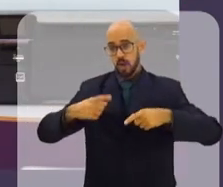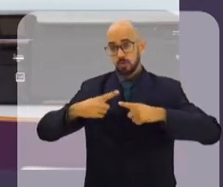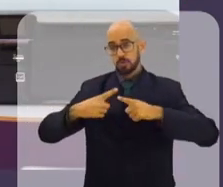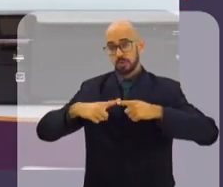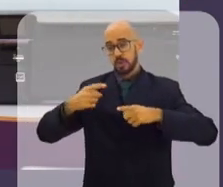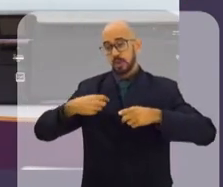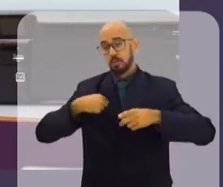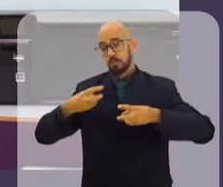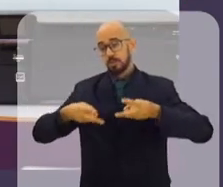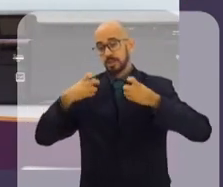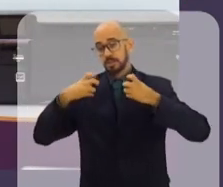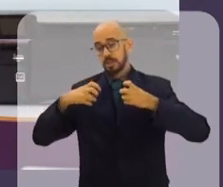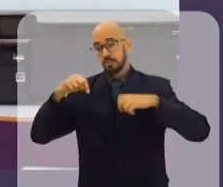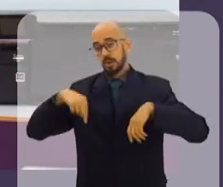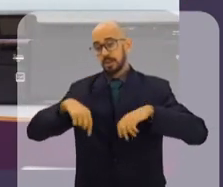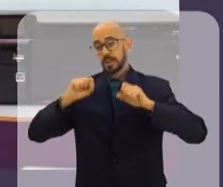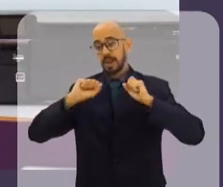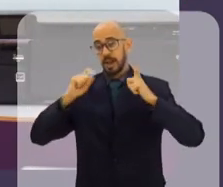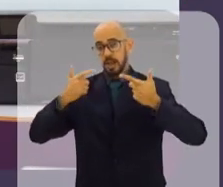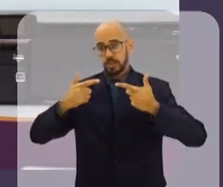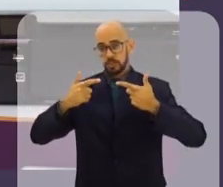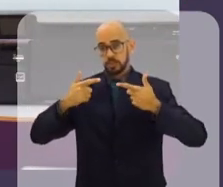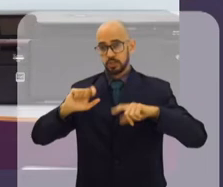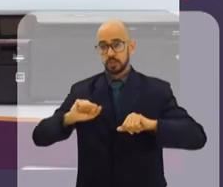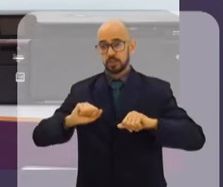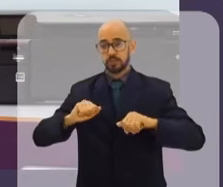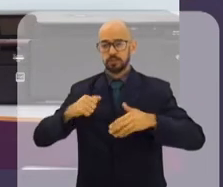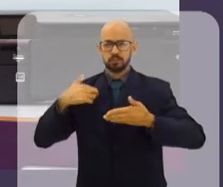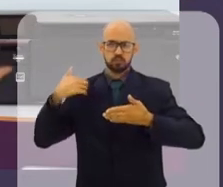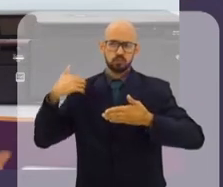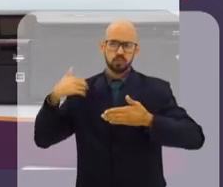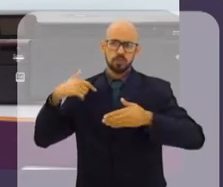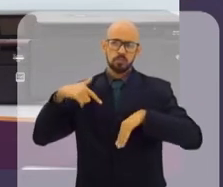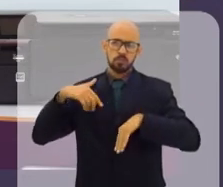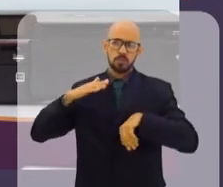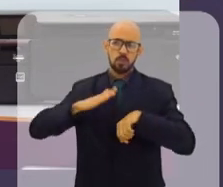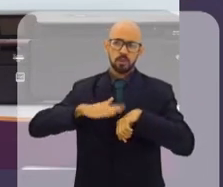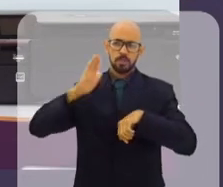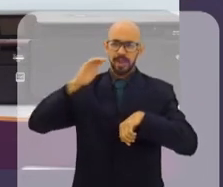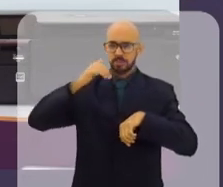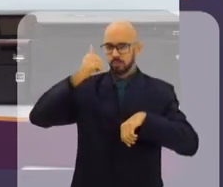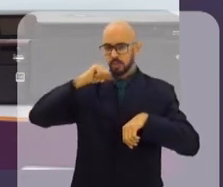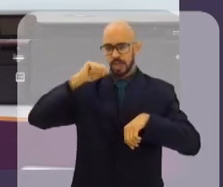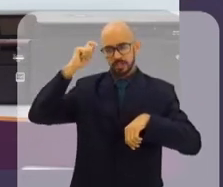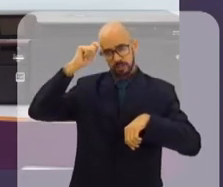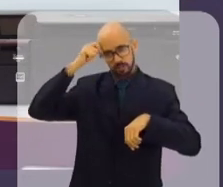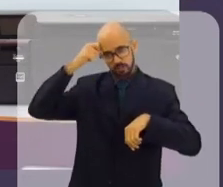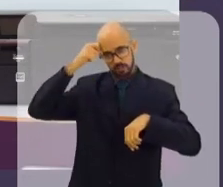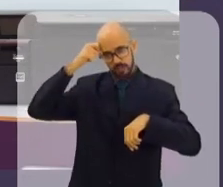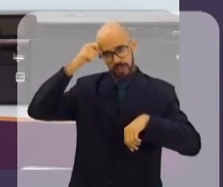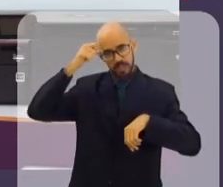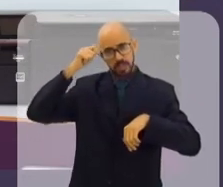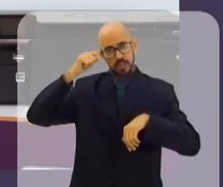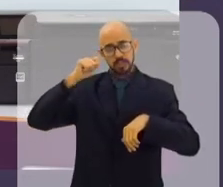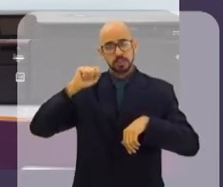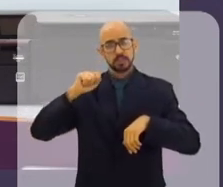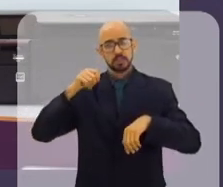porque é uma coisa que eu percebo muito aqui na Alerj. À medida que mais mulheres e mulheres negras, sobretudo,